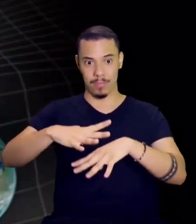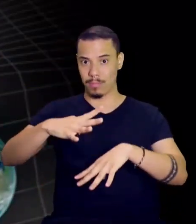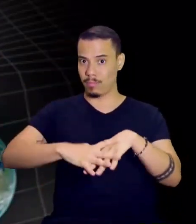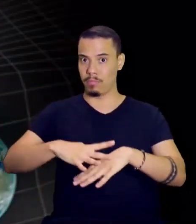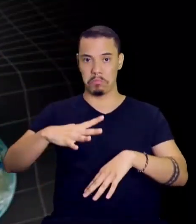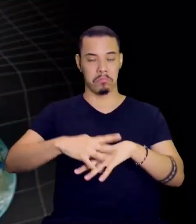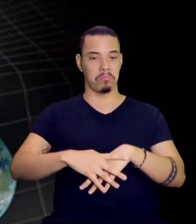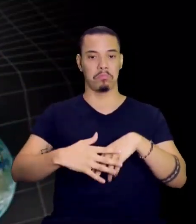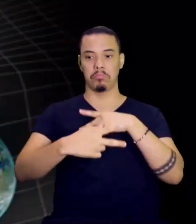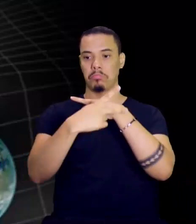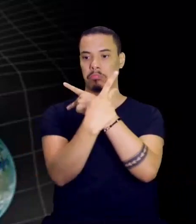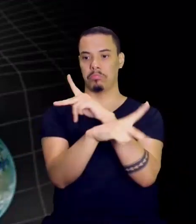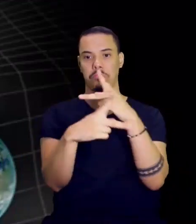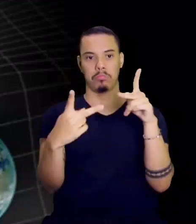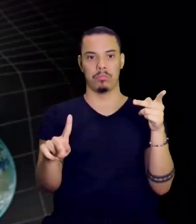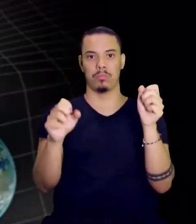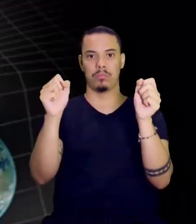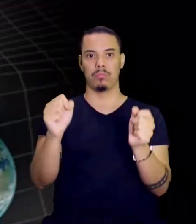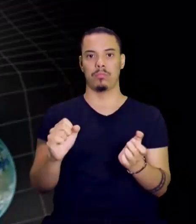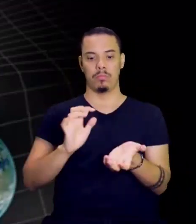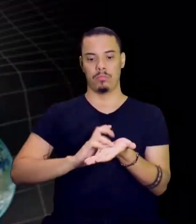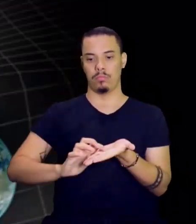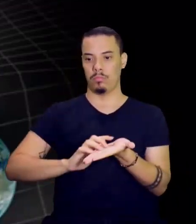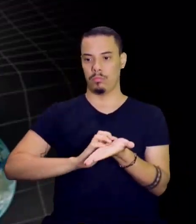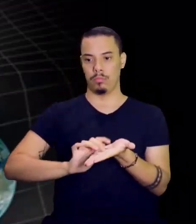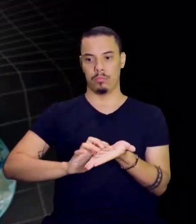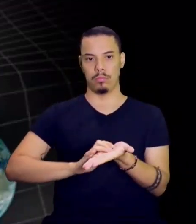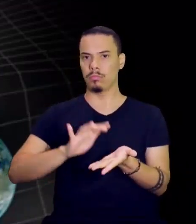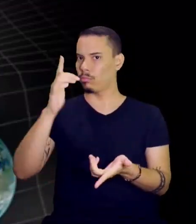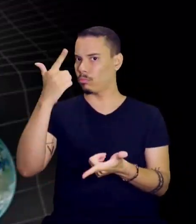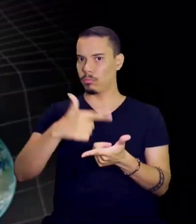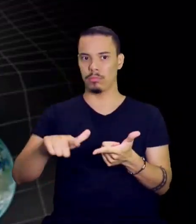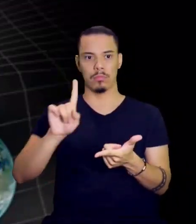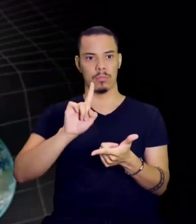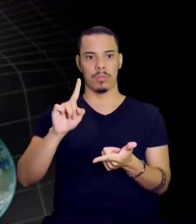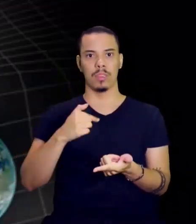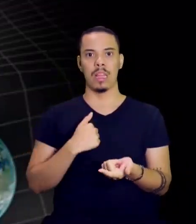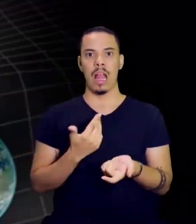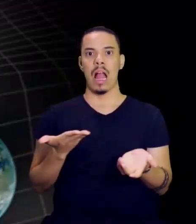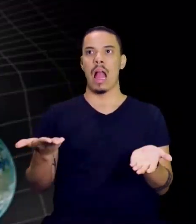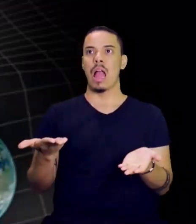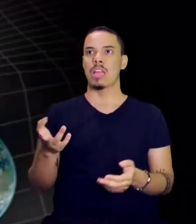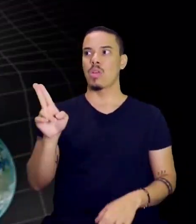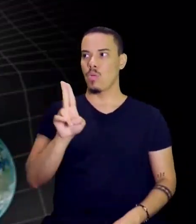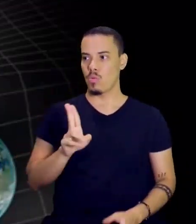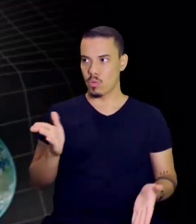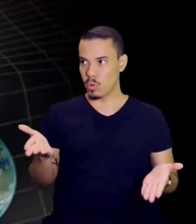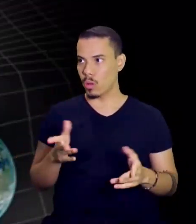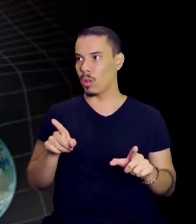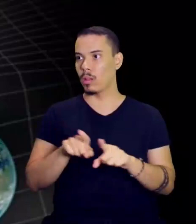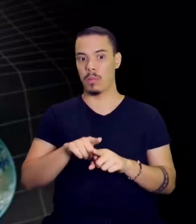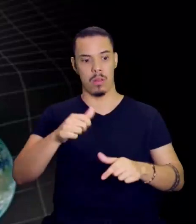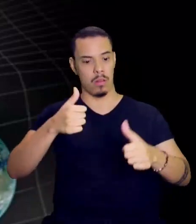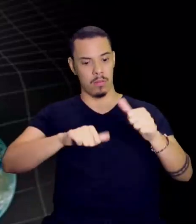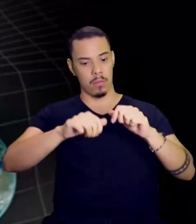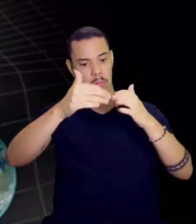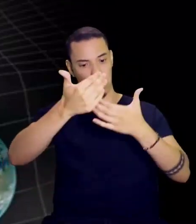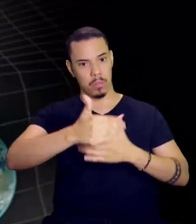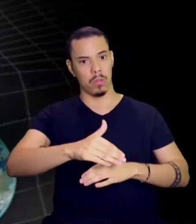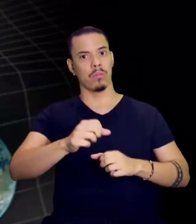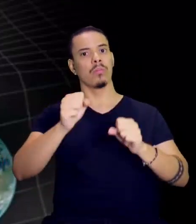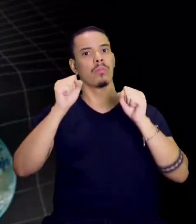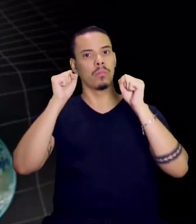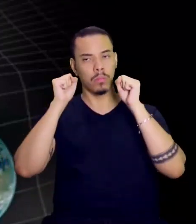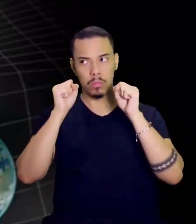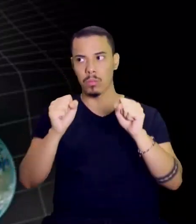sua calculadora. Não tem nenhum problema. Professor, eu uso agora e na avaliação. Na avaliação de física, você pode